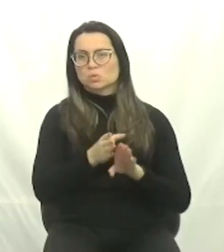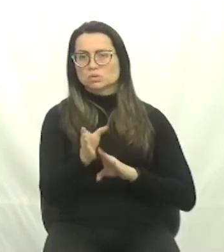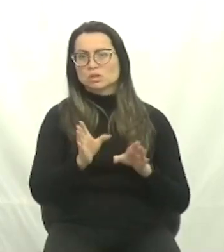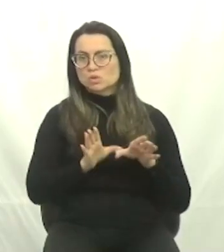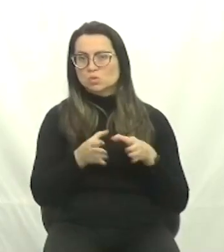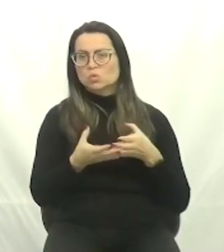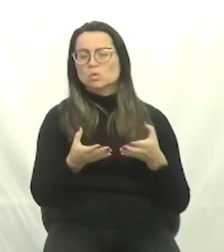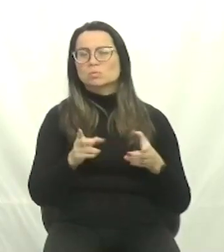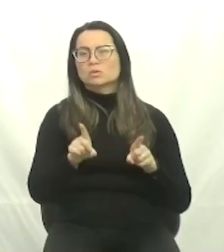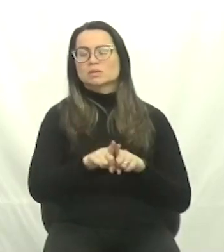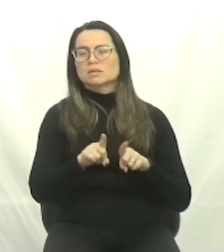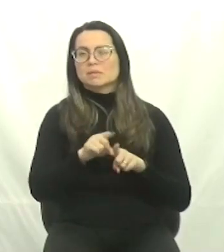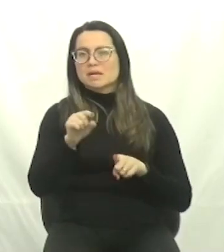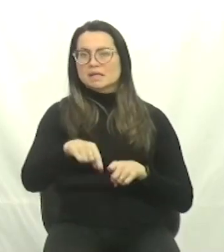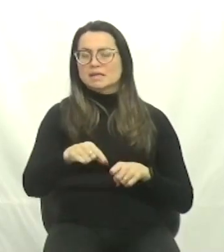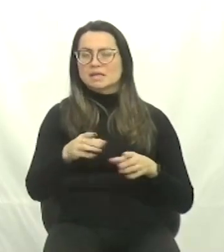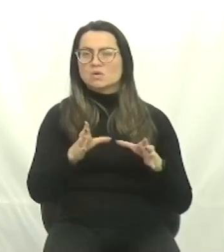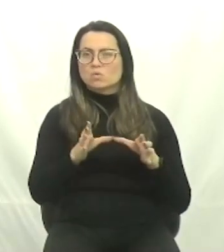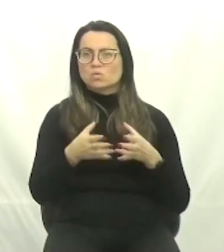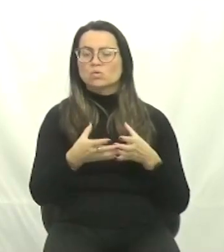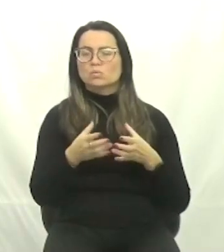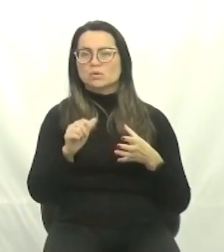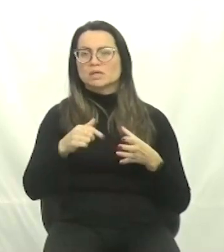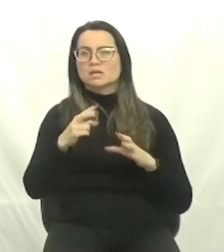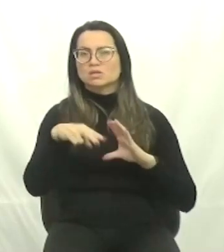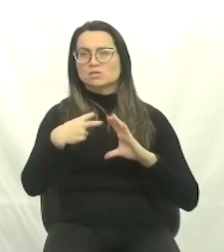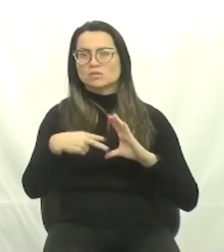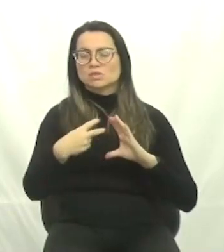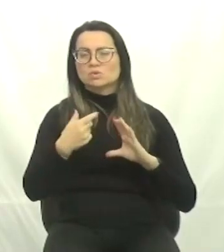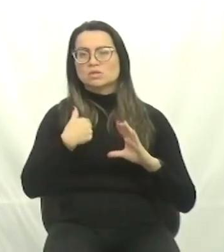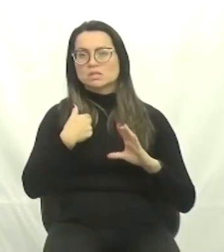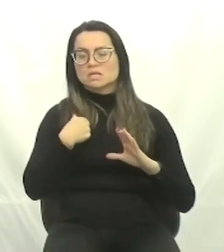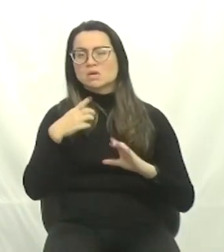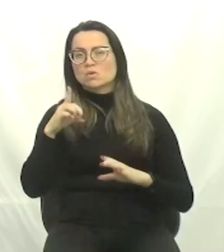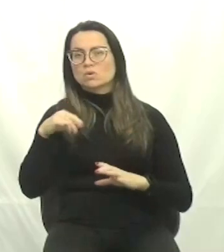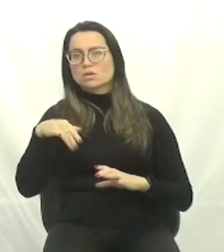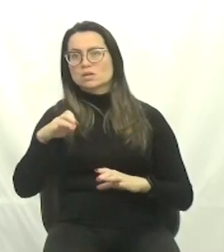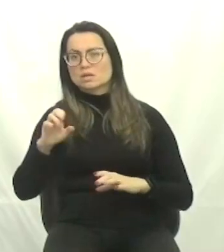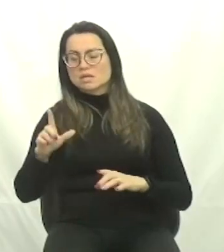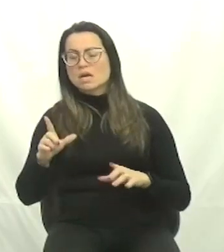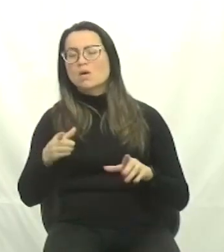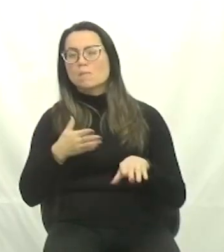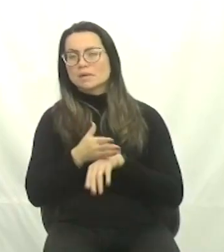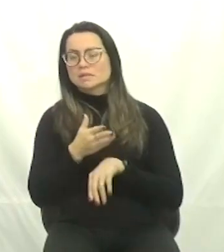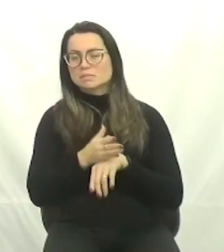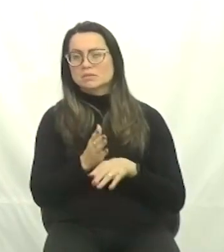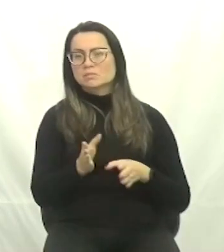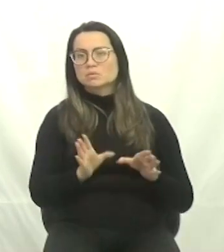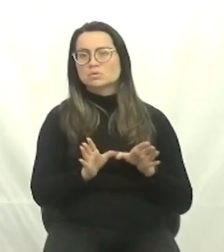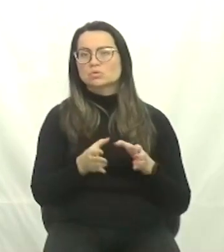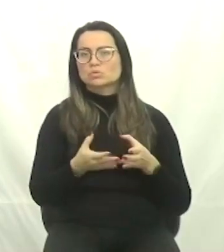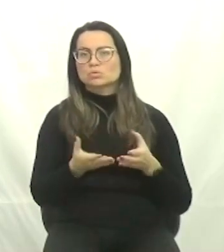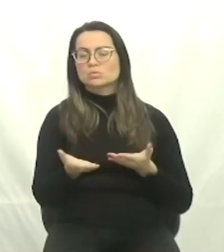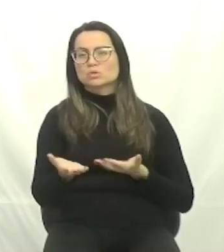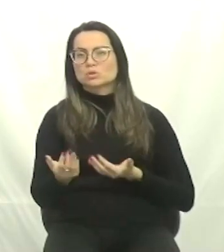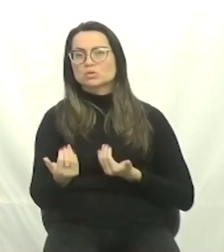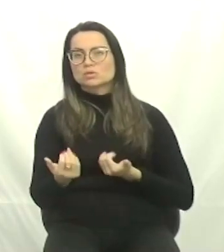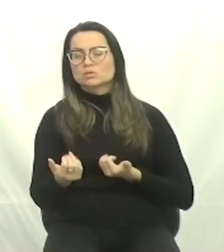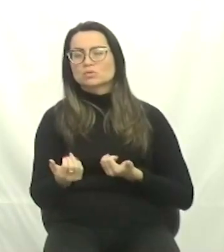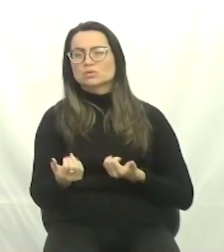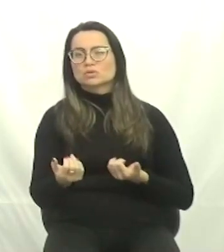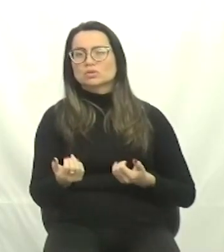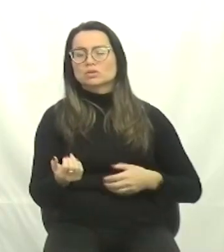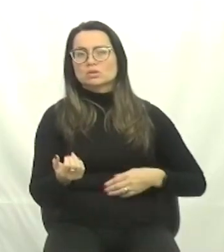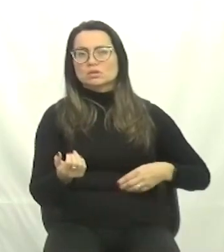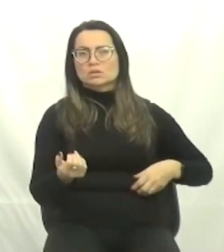dessa casa, o vereador Daniel Antunes e eu fazemos parte do Conselho Municipal de Juventude, que é, portanto, essa